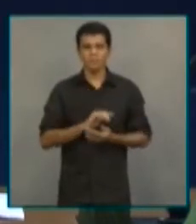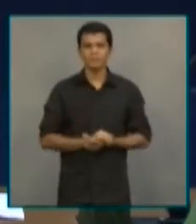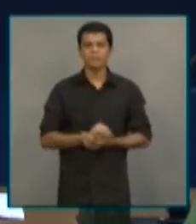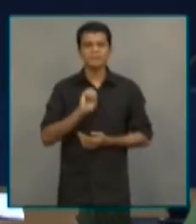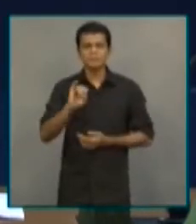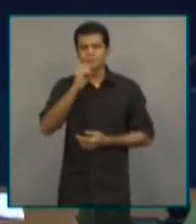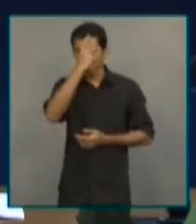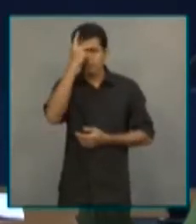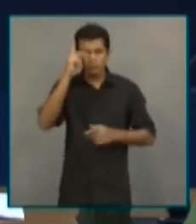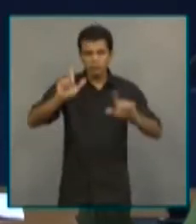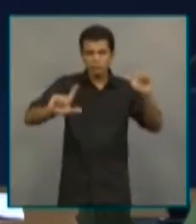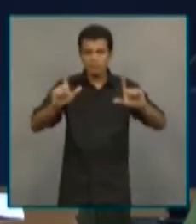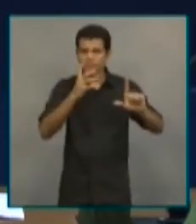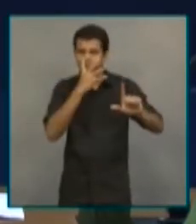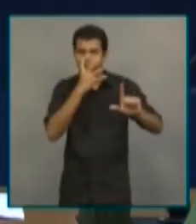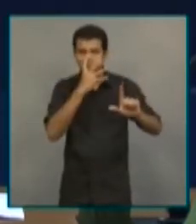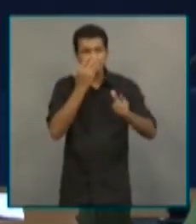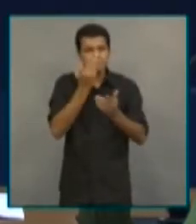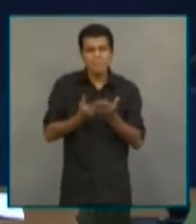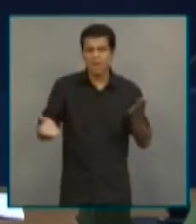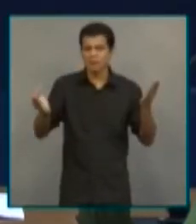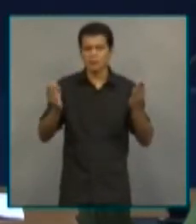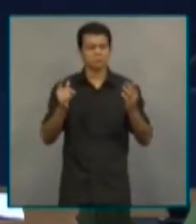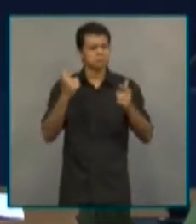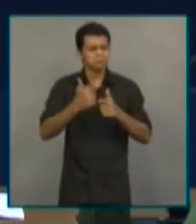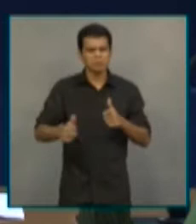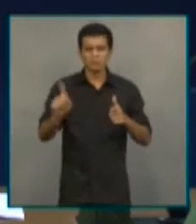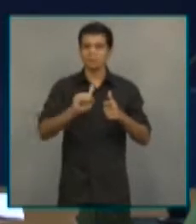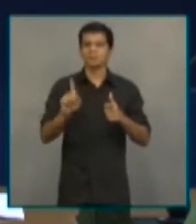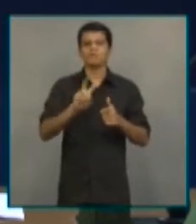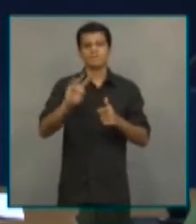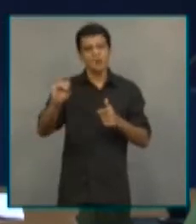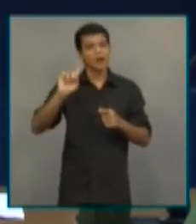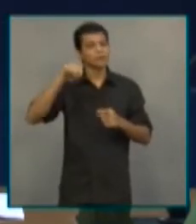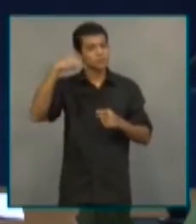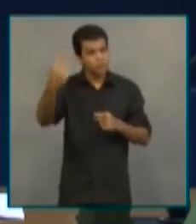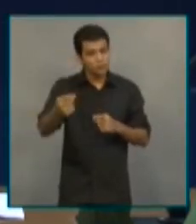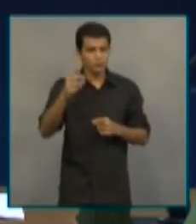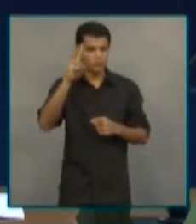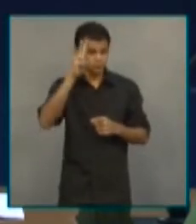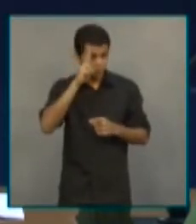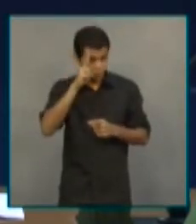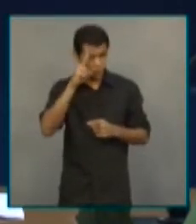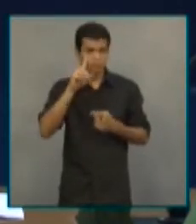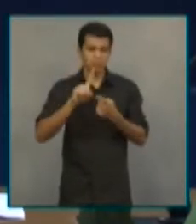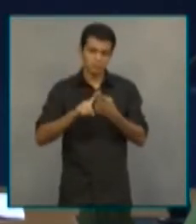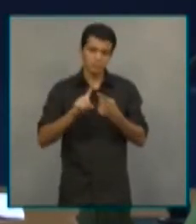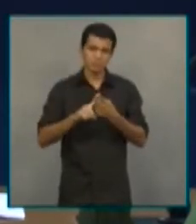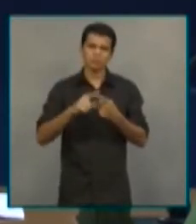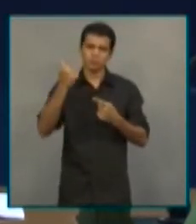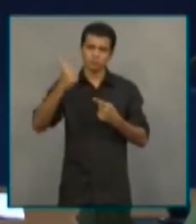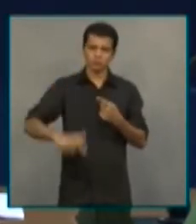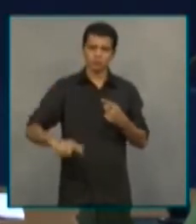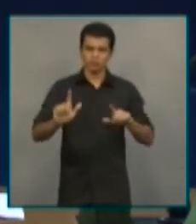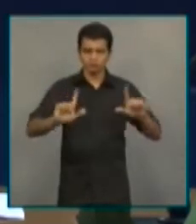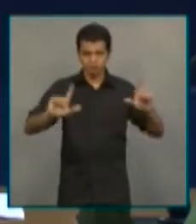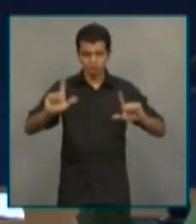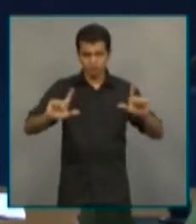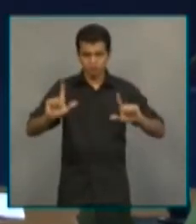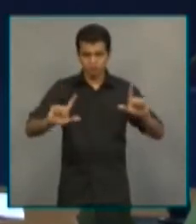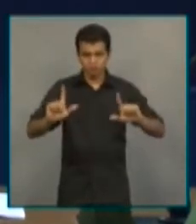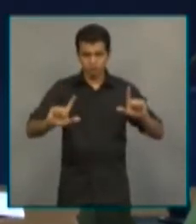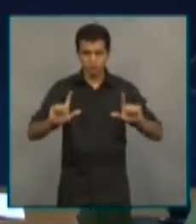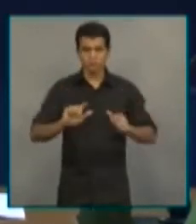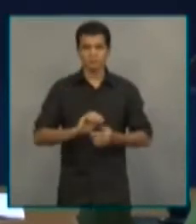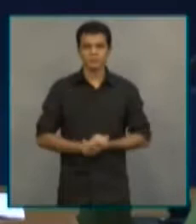final de semana para poder assistir aqui aquilo que nós iremos, nos próximos minutos, debater. Agradeço a